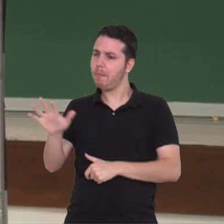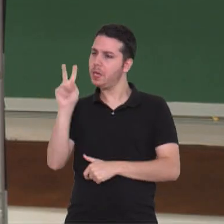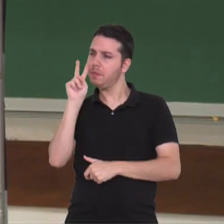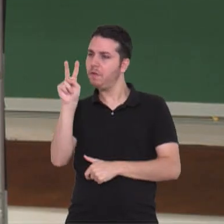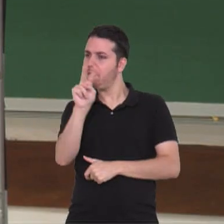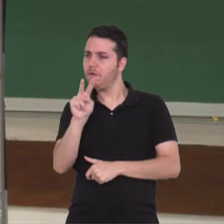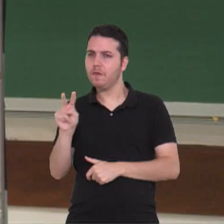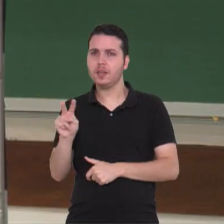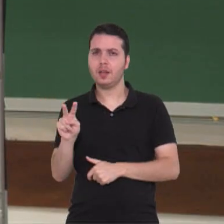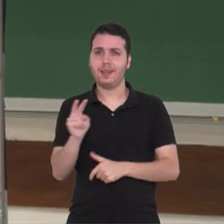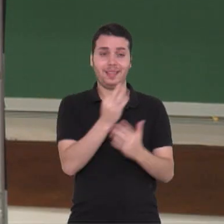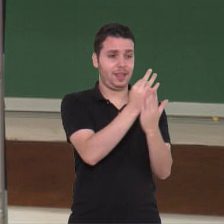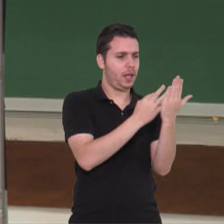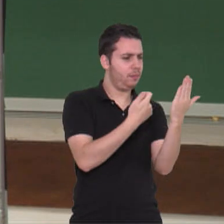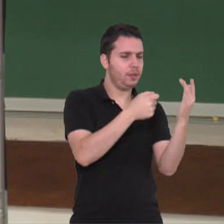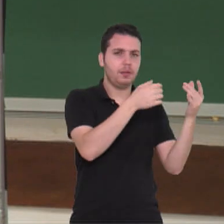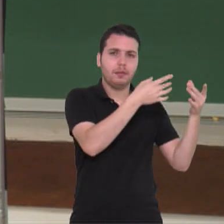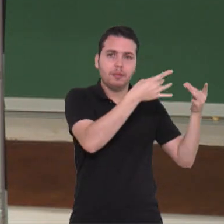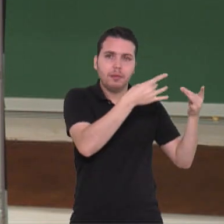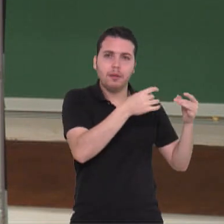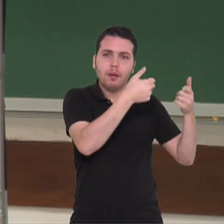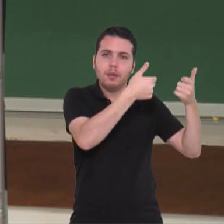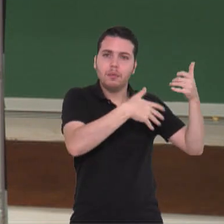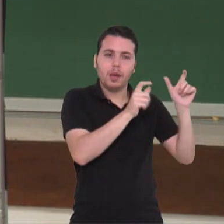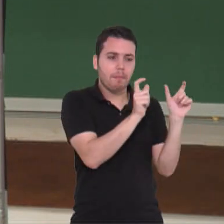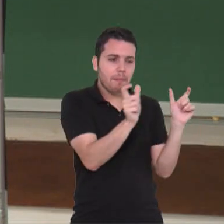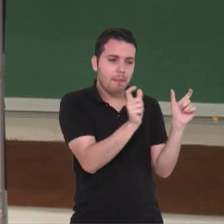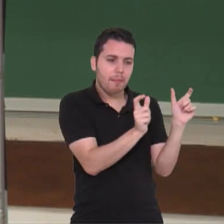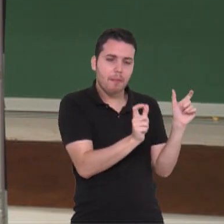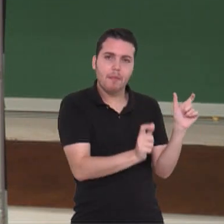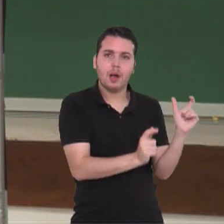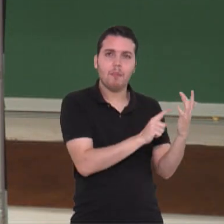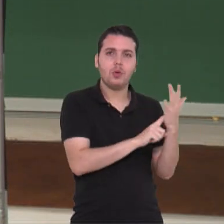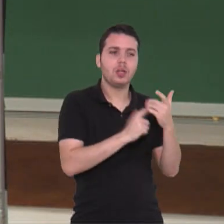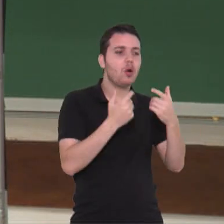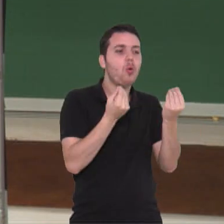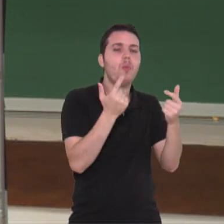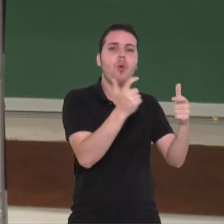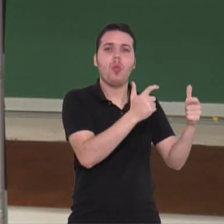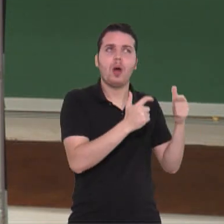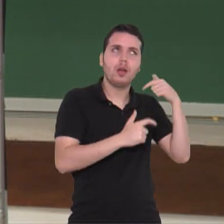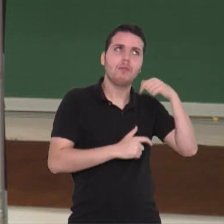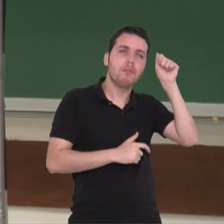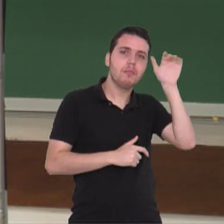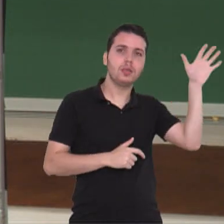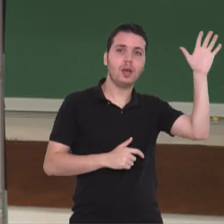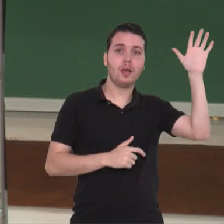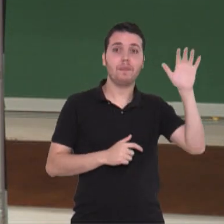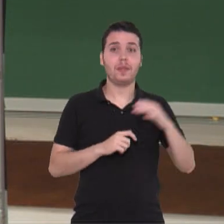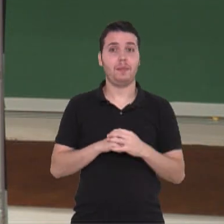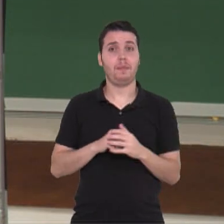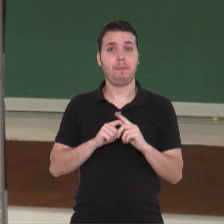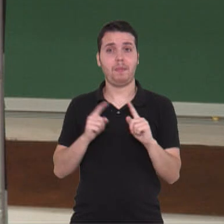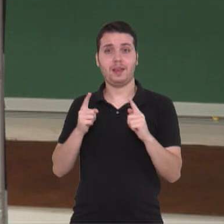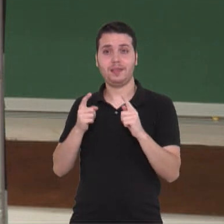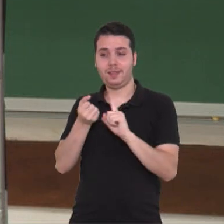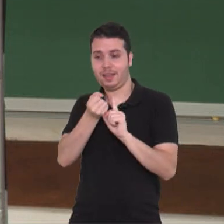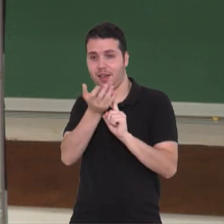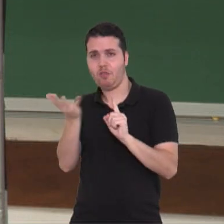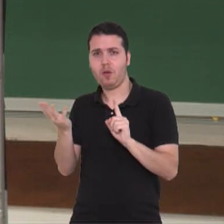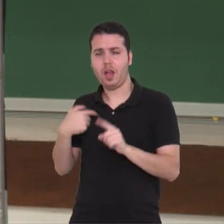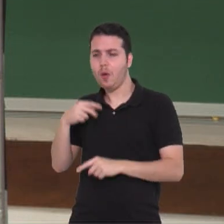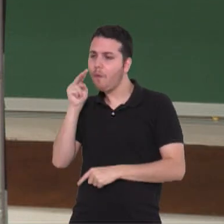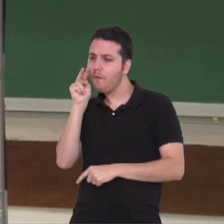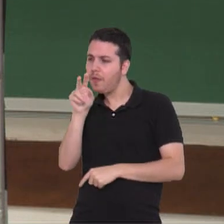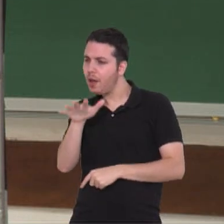todo narrado, ele todo escrito. Então, dessa forma aqui, você vai olhar o lugar, você vai observar, não vai dizer